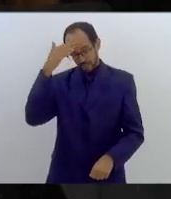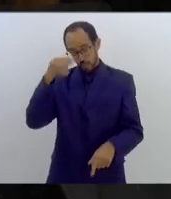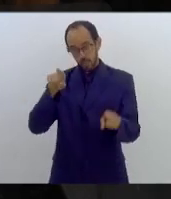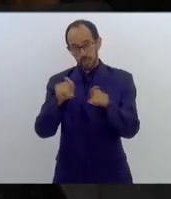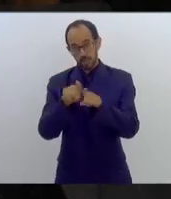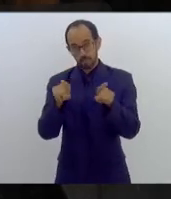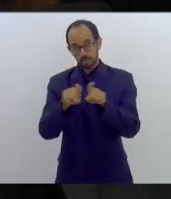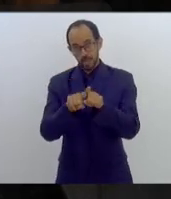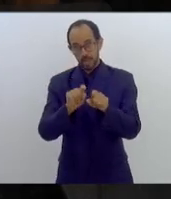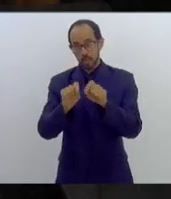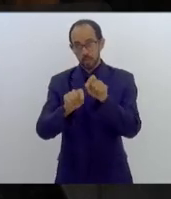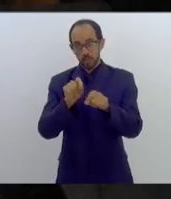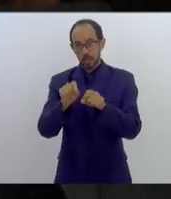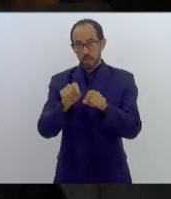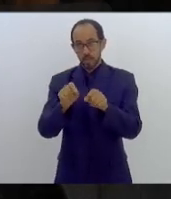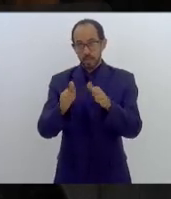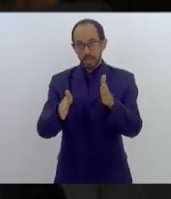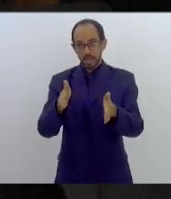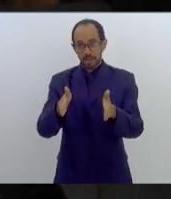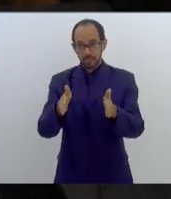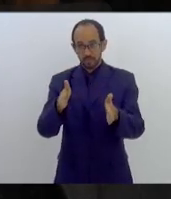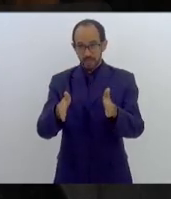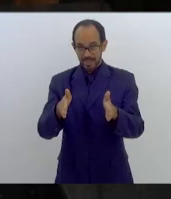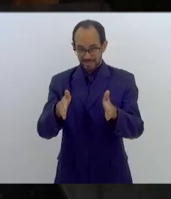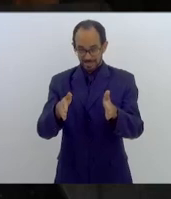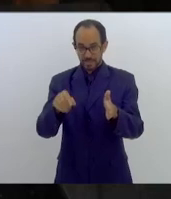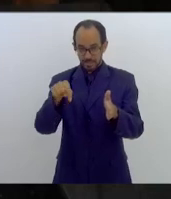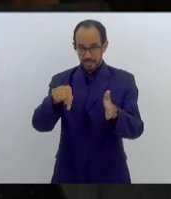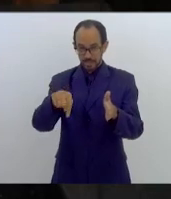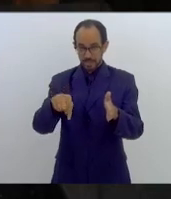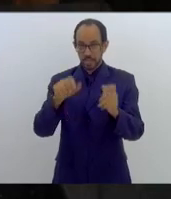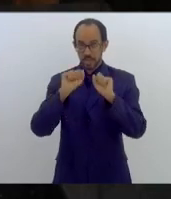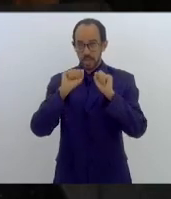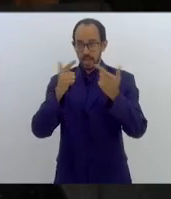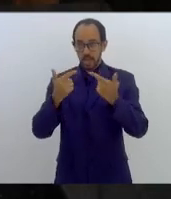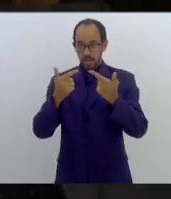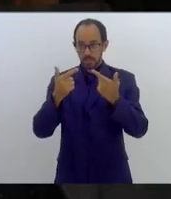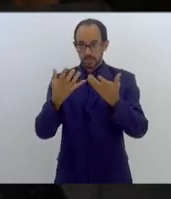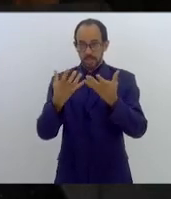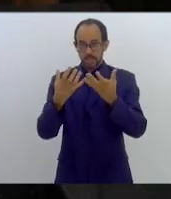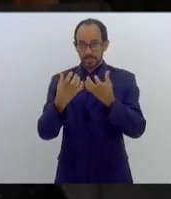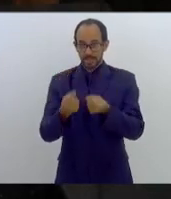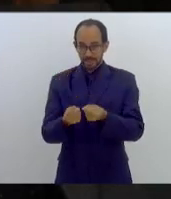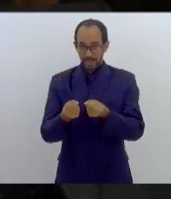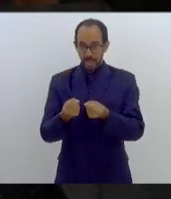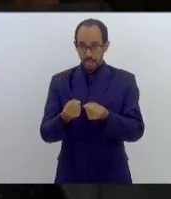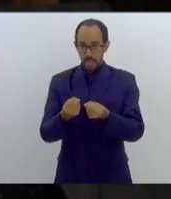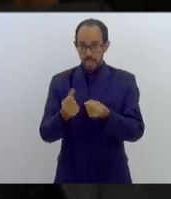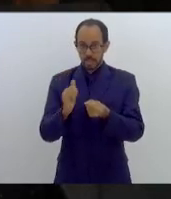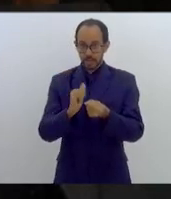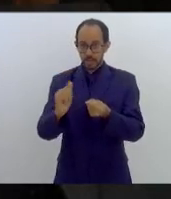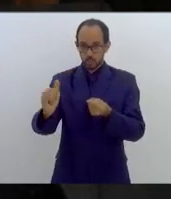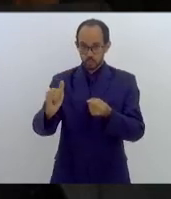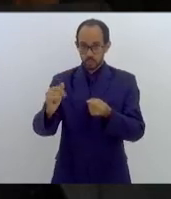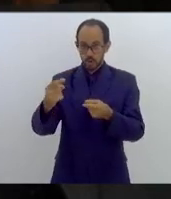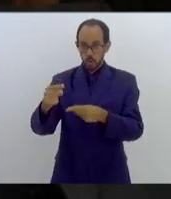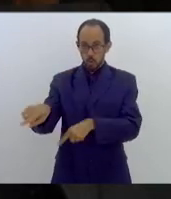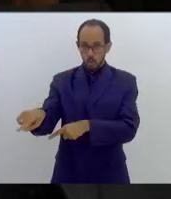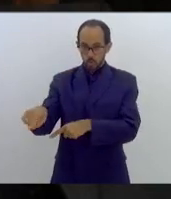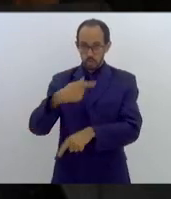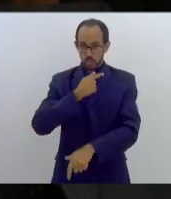Na fase deste parlamento de aceitar a denúncia contra o